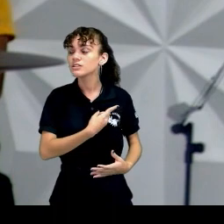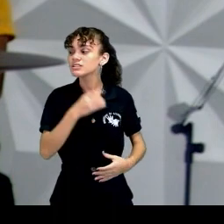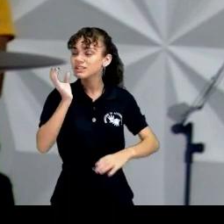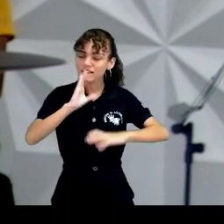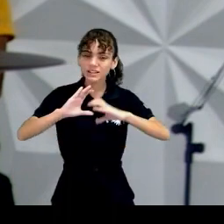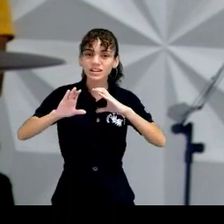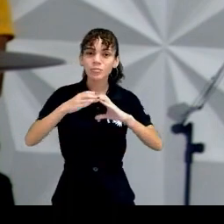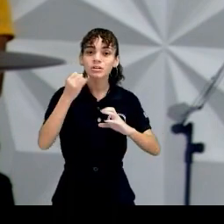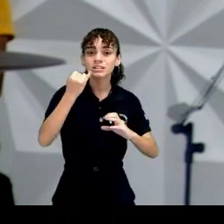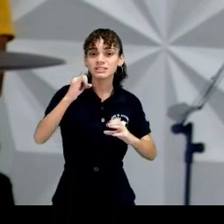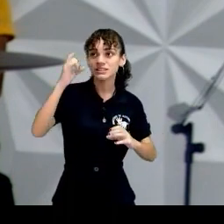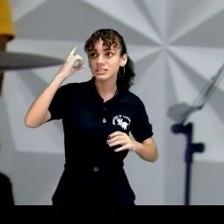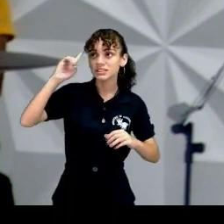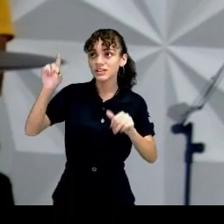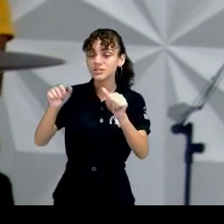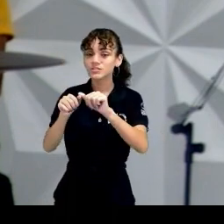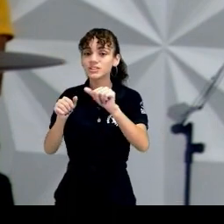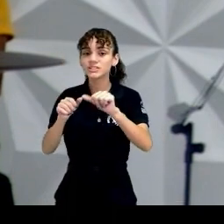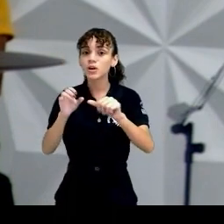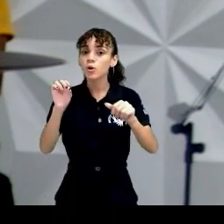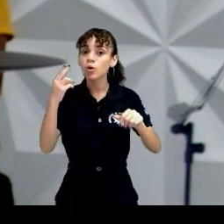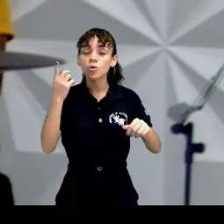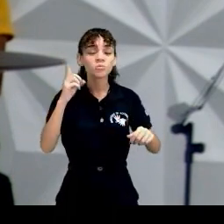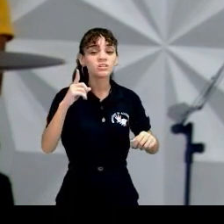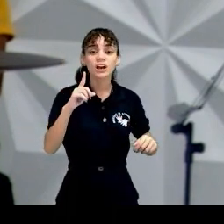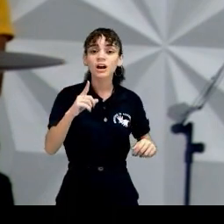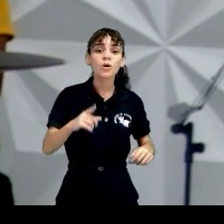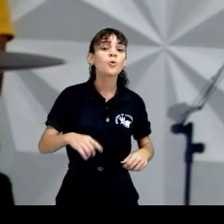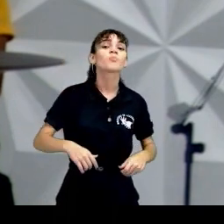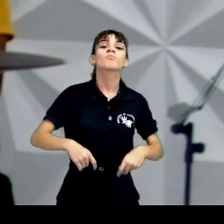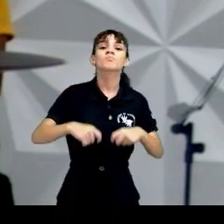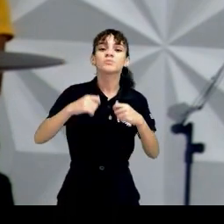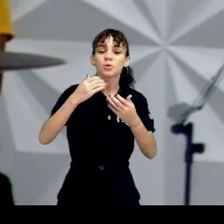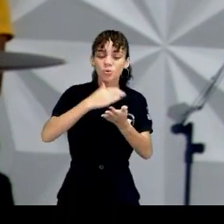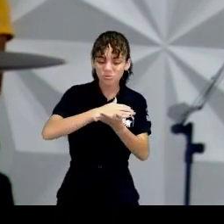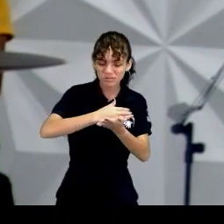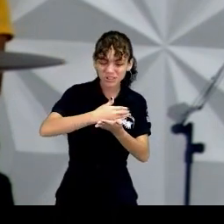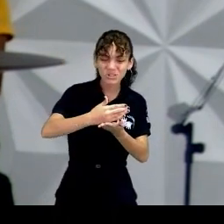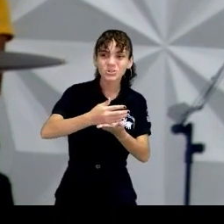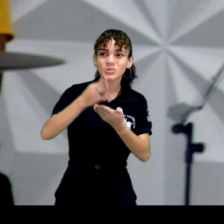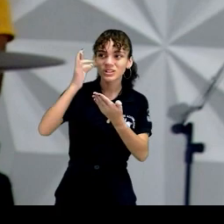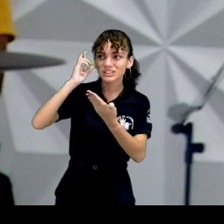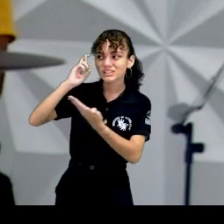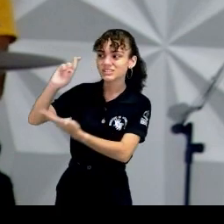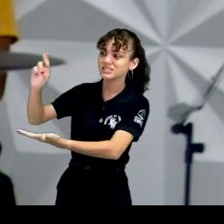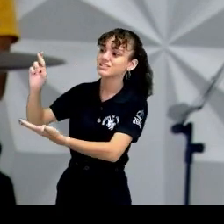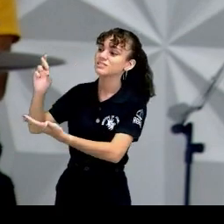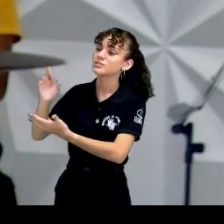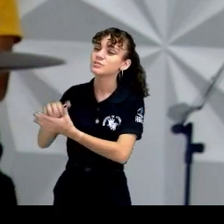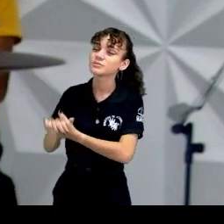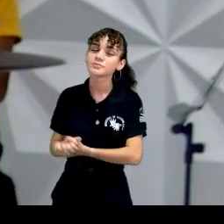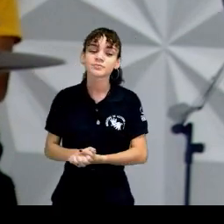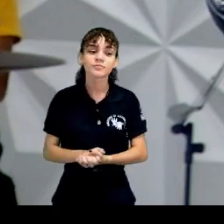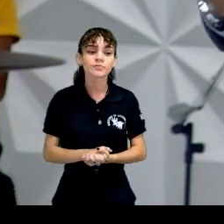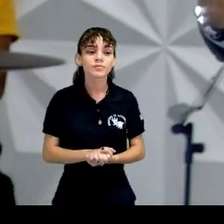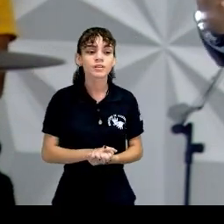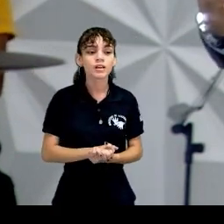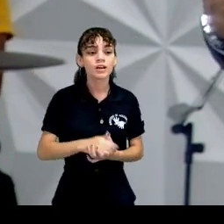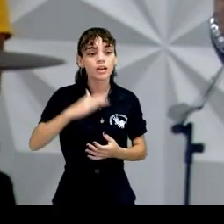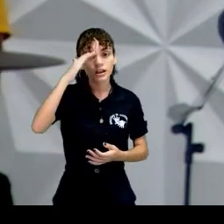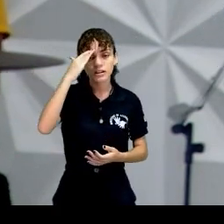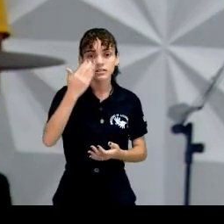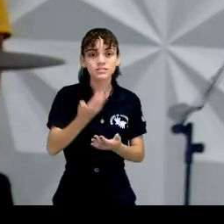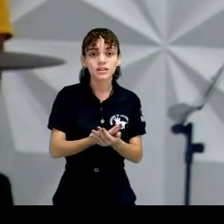é Deus. Nós não cremos nesse Deus por aquilo que Ele possa fazer, mas por aquilo que Ele já